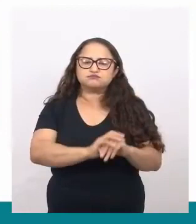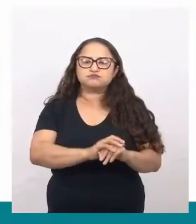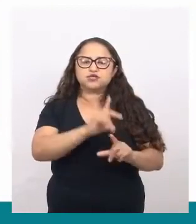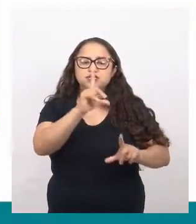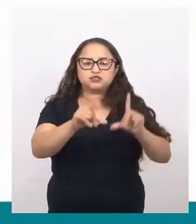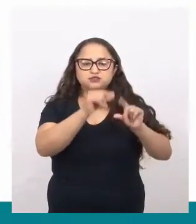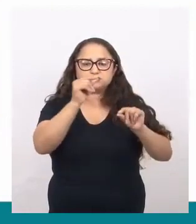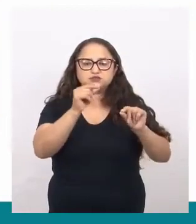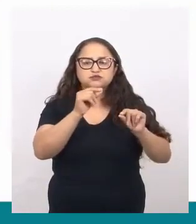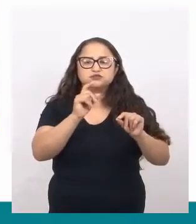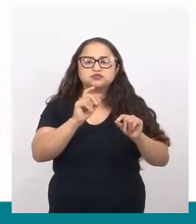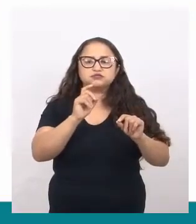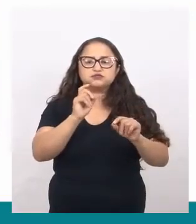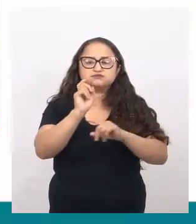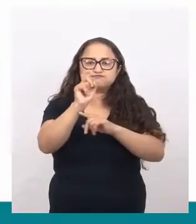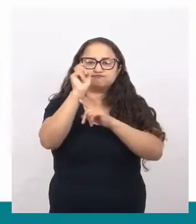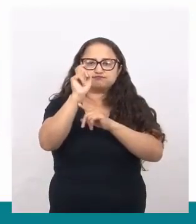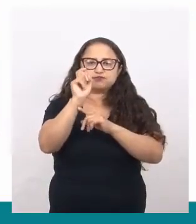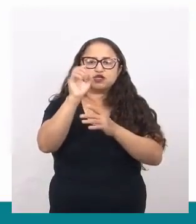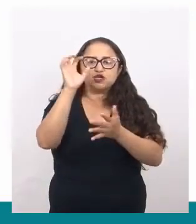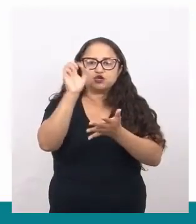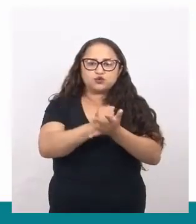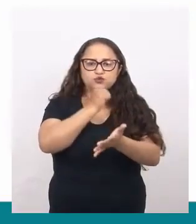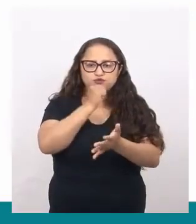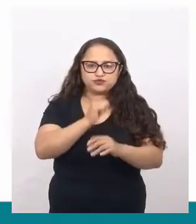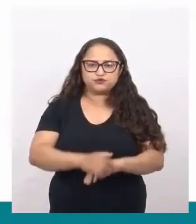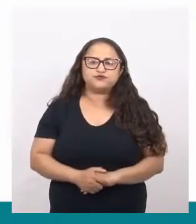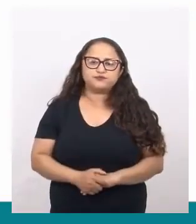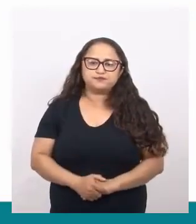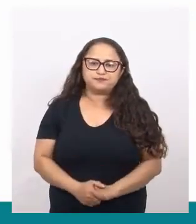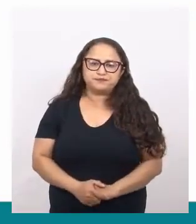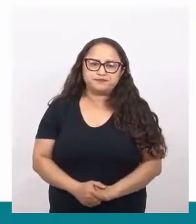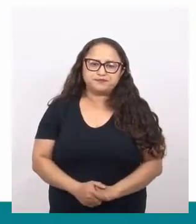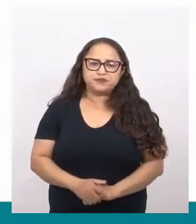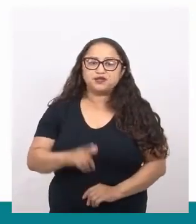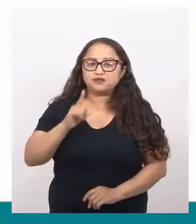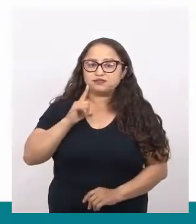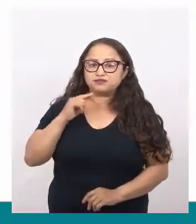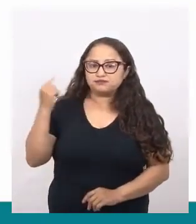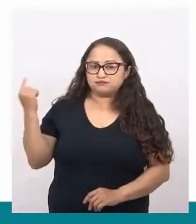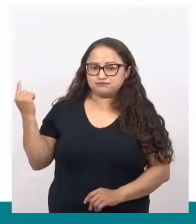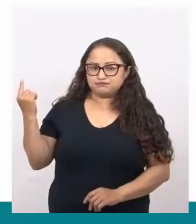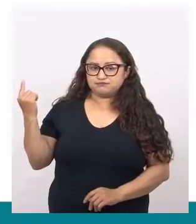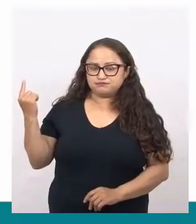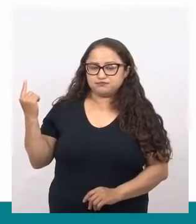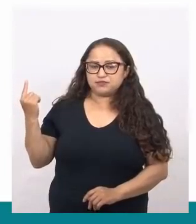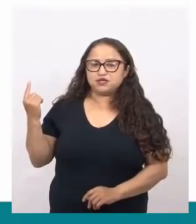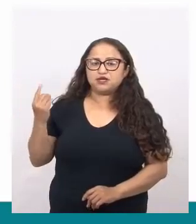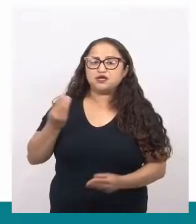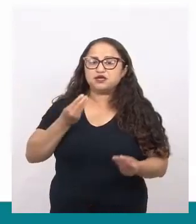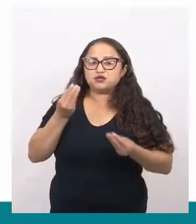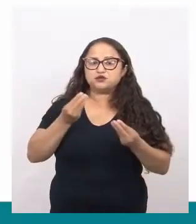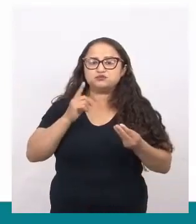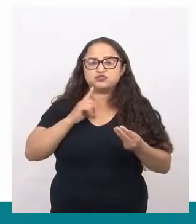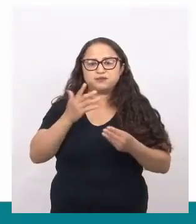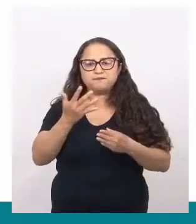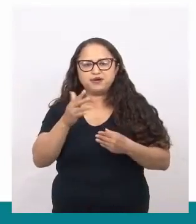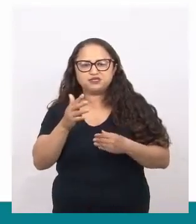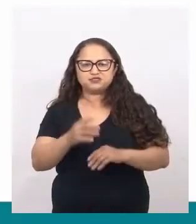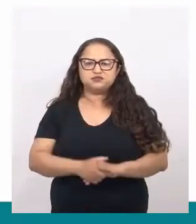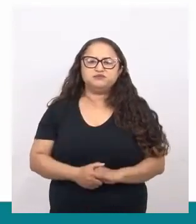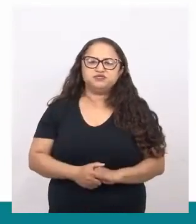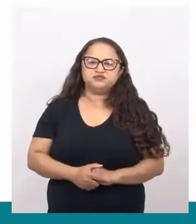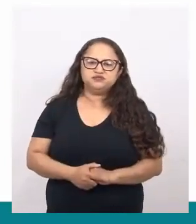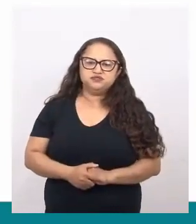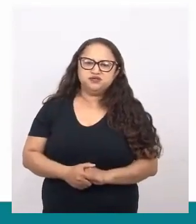e salva. Depois que ele confirmar, pode passar, vai aparecer. Aqui é uma tela aproximada, tá? Para a